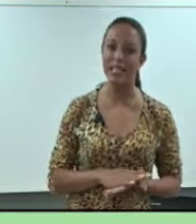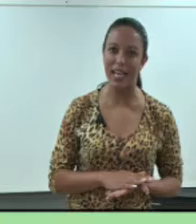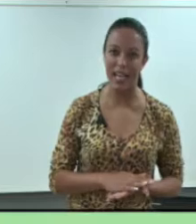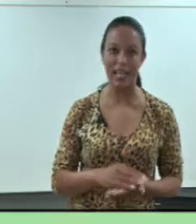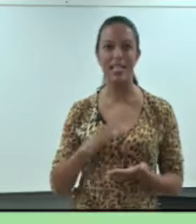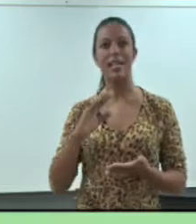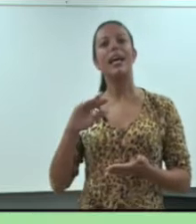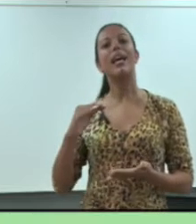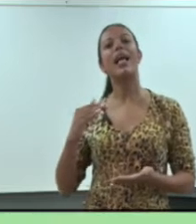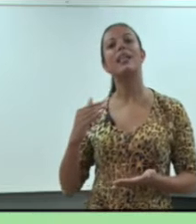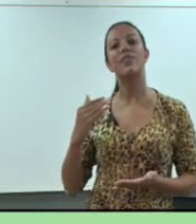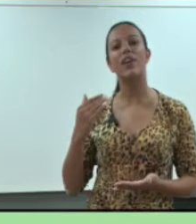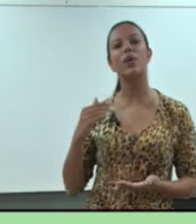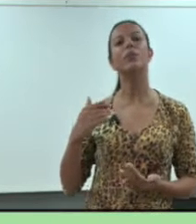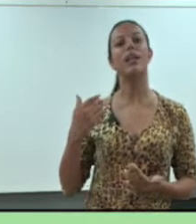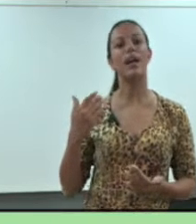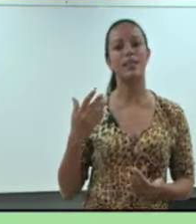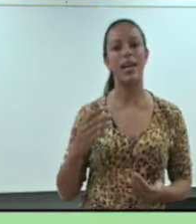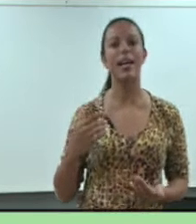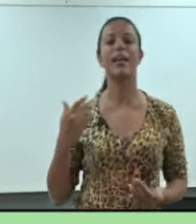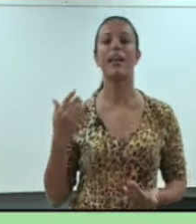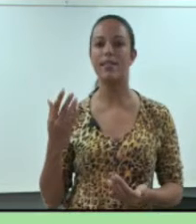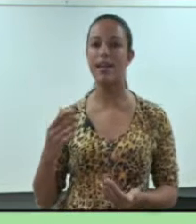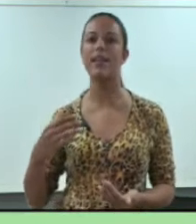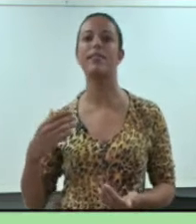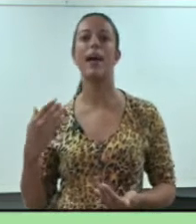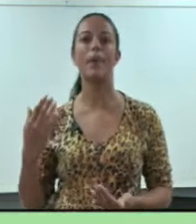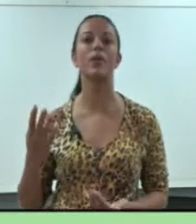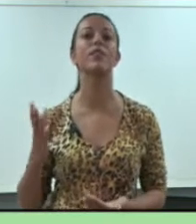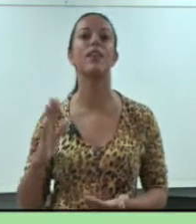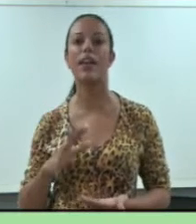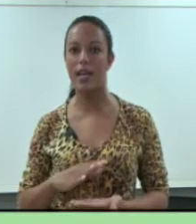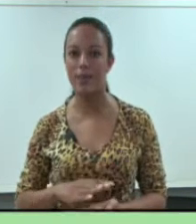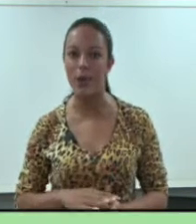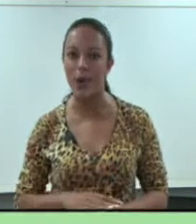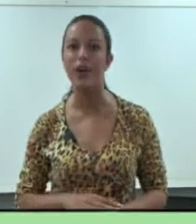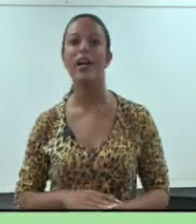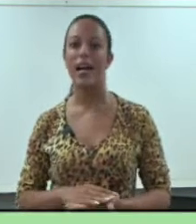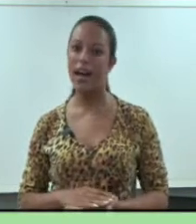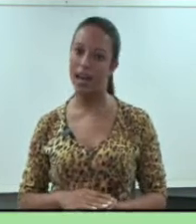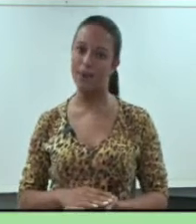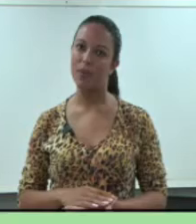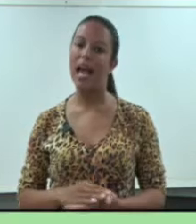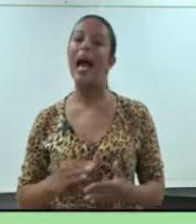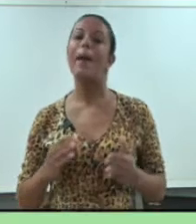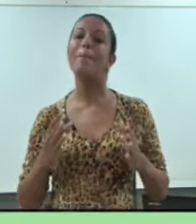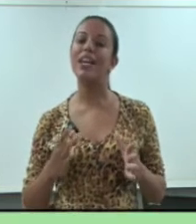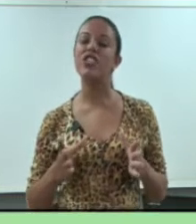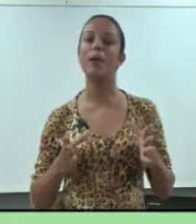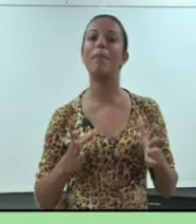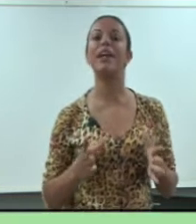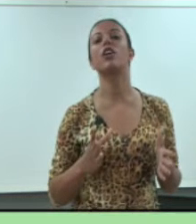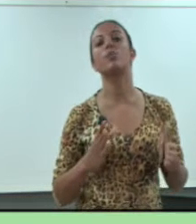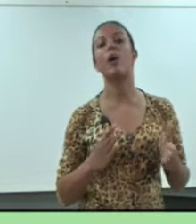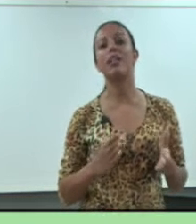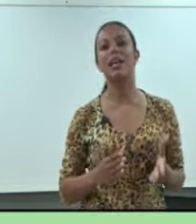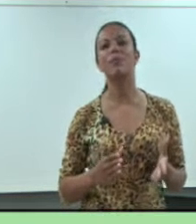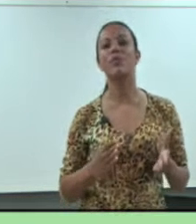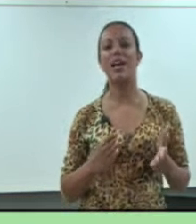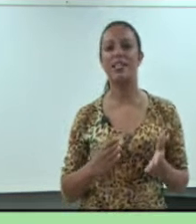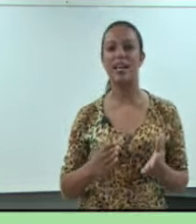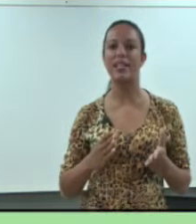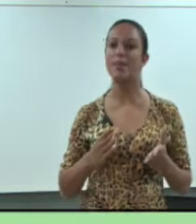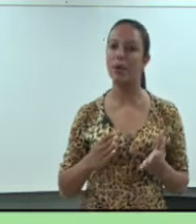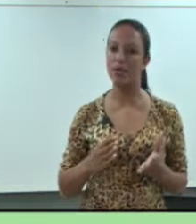a gente planta elas e elas vão nascer e crescer e se reproduzir em morrer mas também